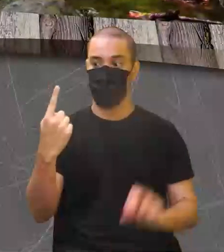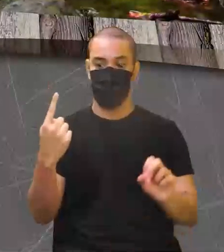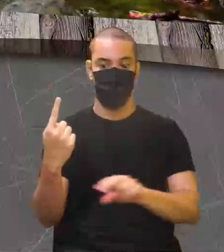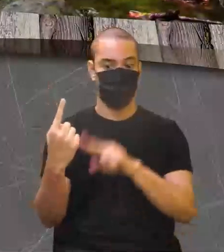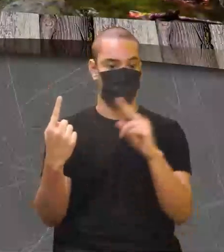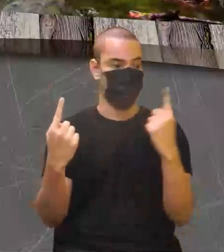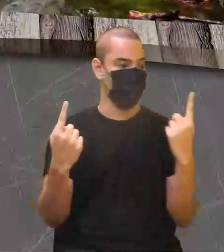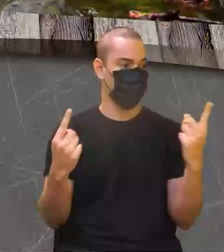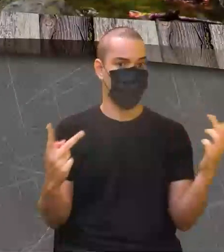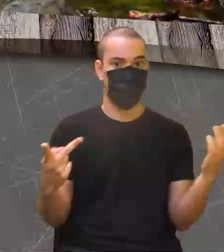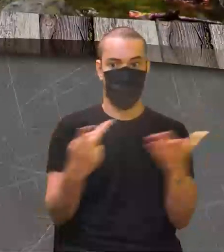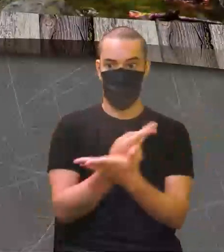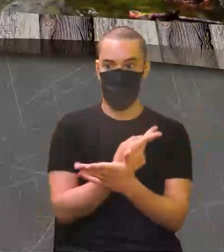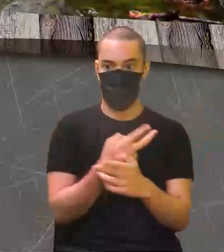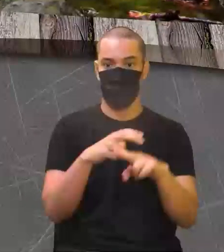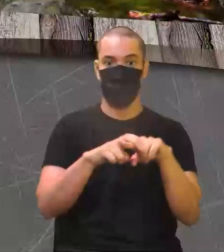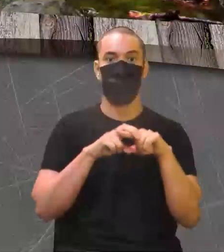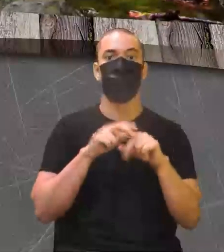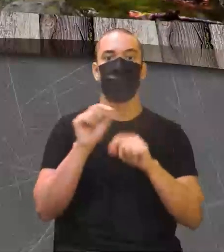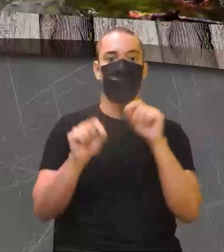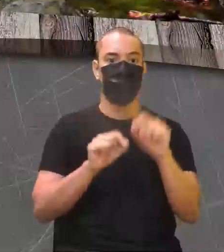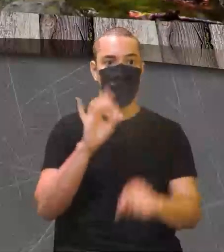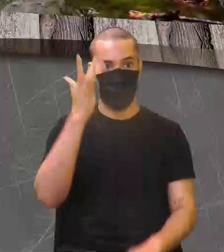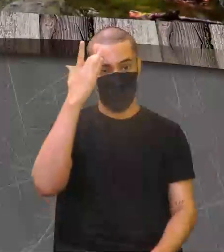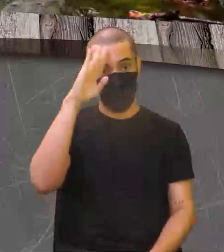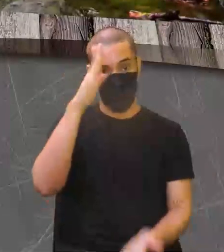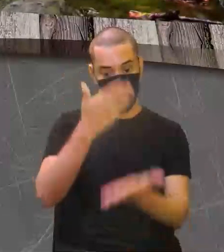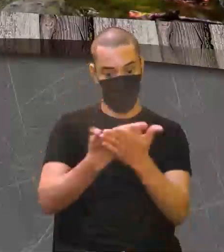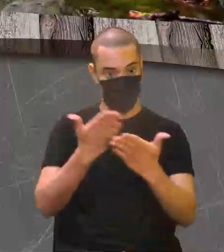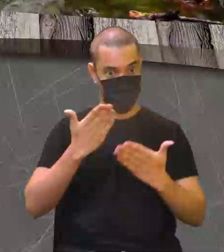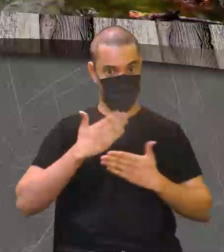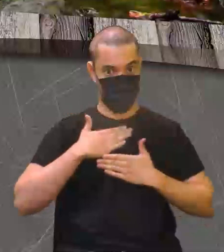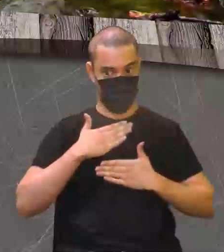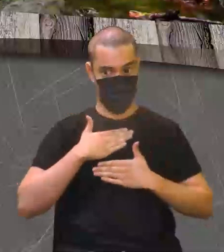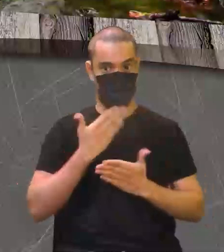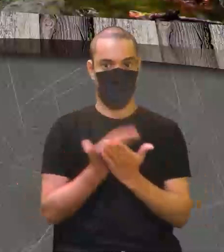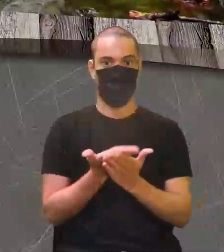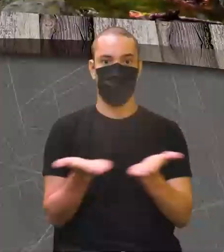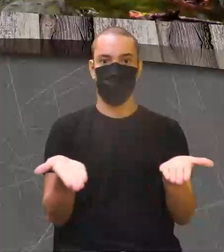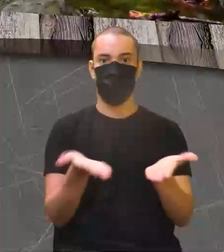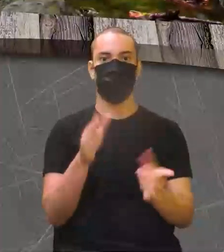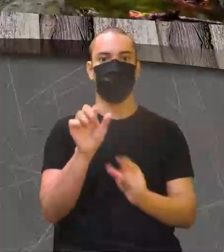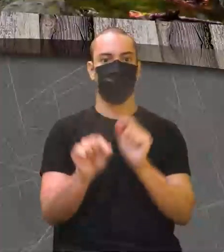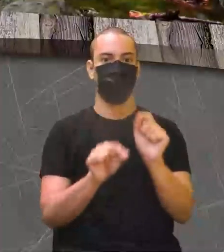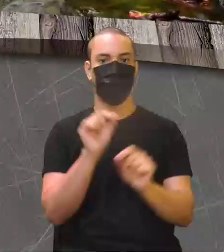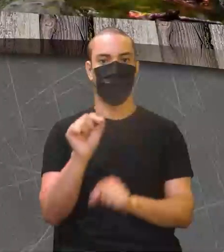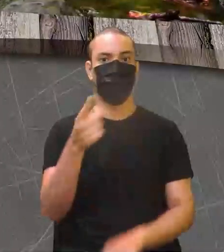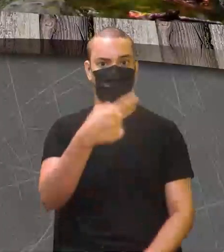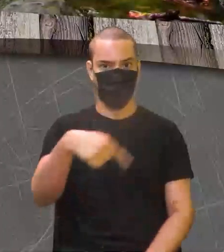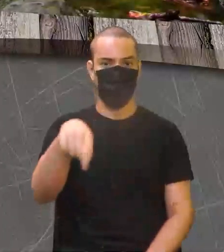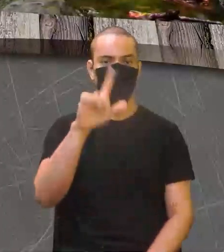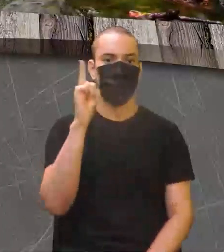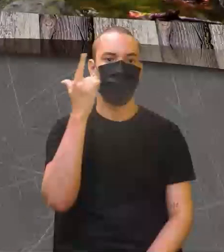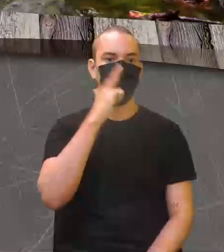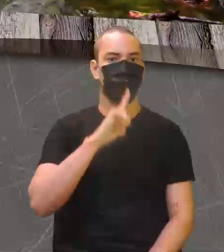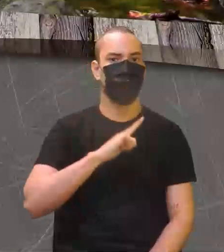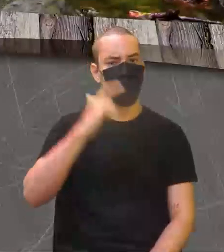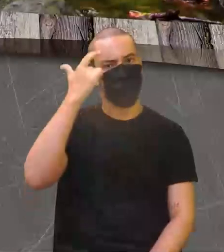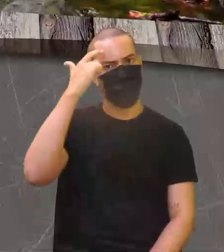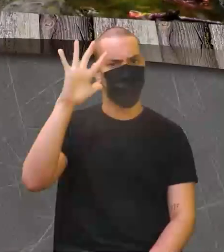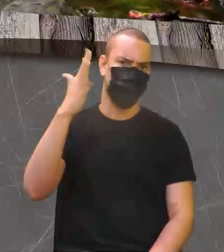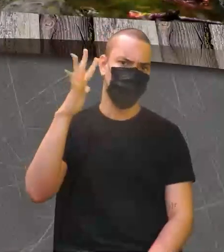coisa acontecer. Então, eu acho, creio eu, que nessa aula vocês conseguiram ter uma